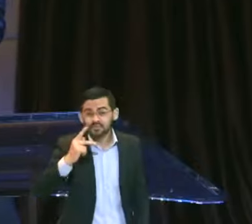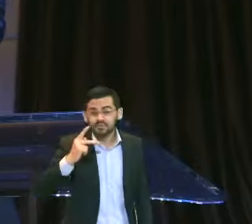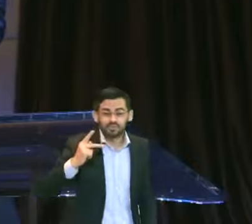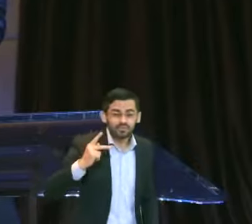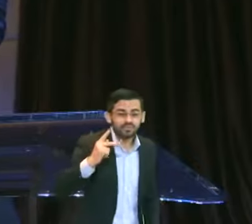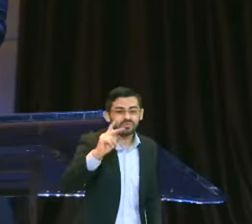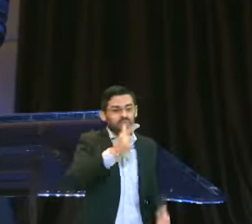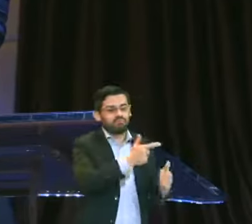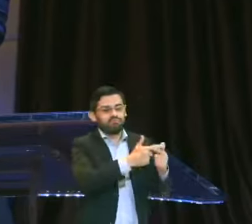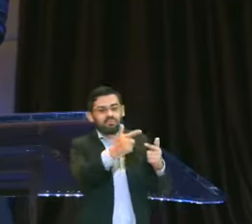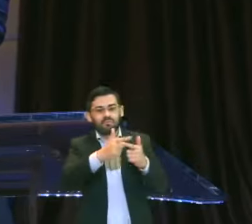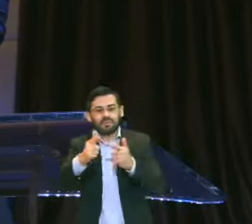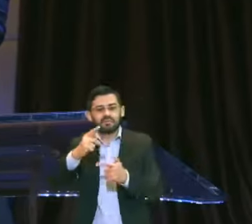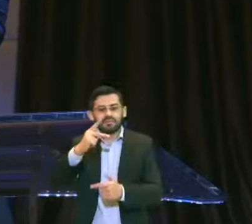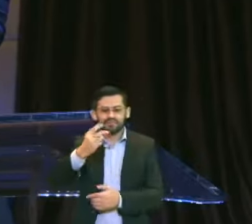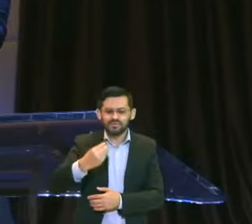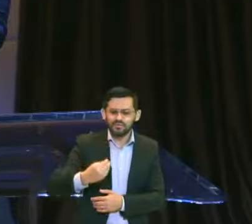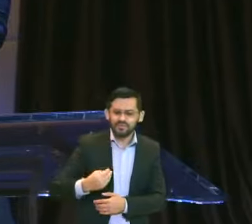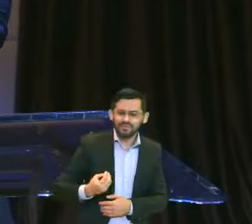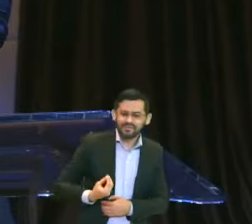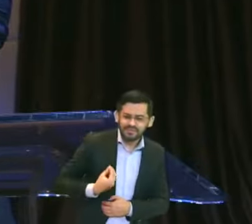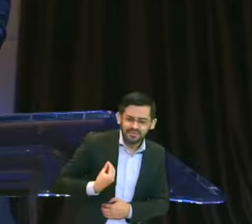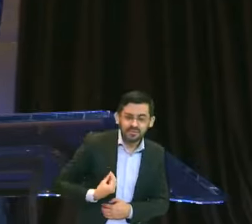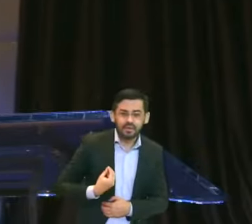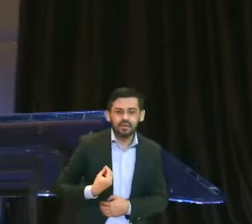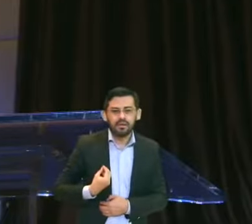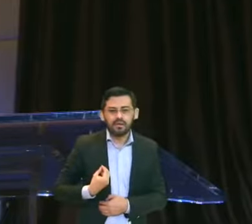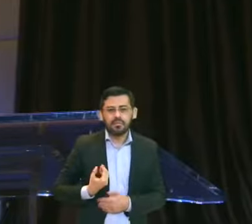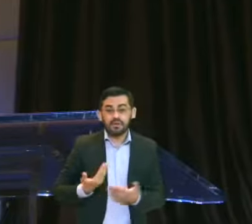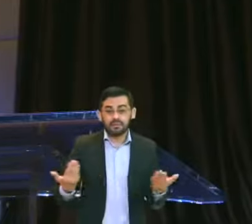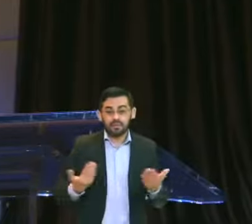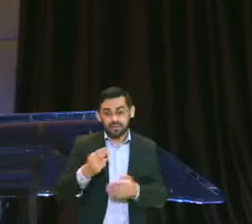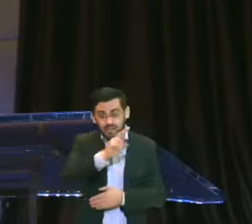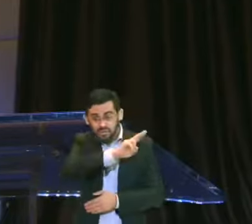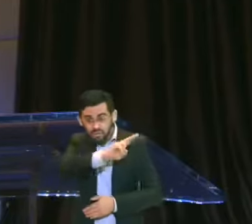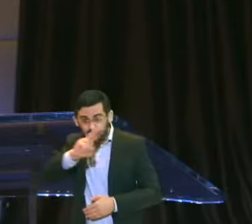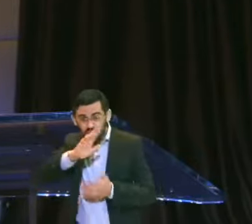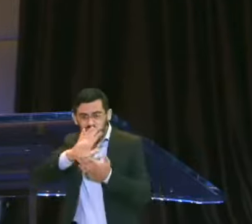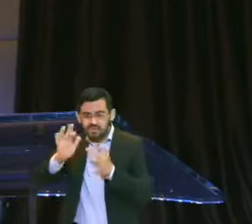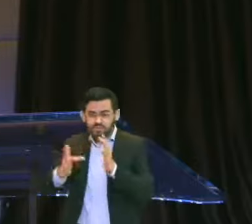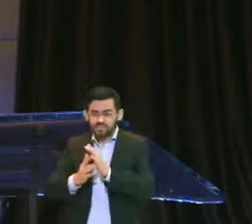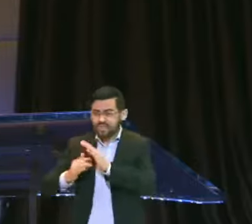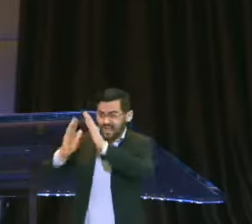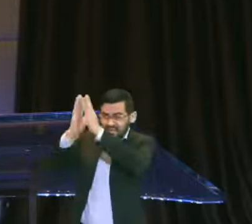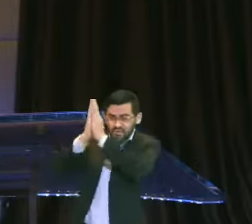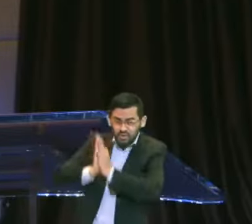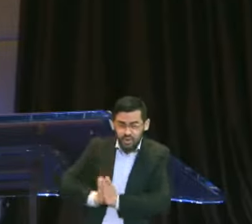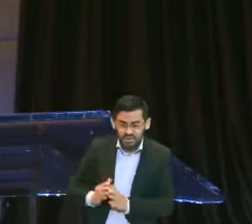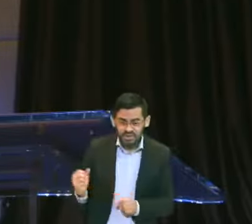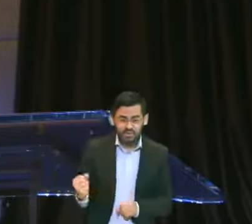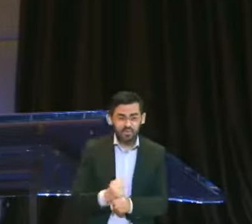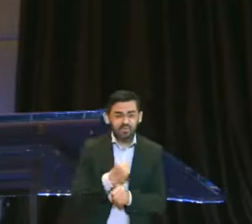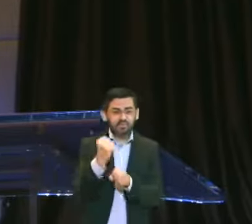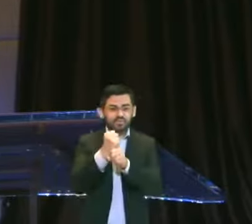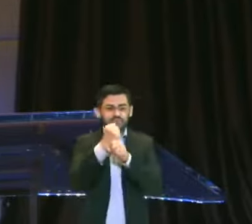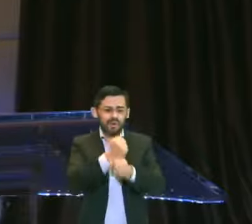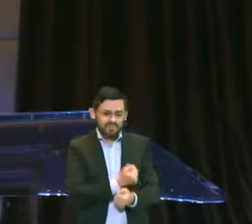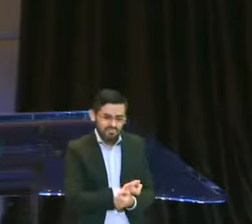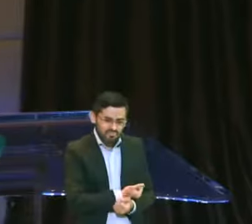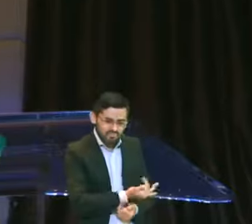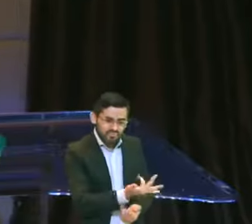situação, mas hoje eu vim te dizer na autoridade do nome de Jesus, adore, construa, plante